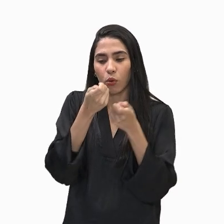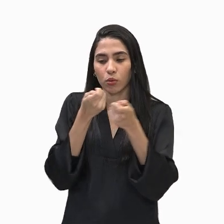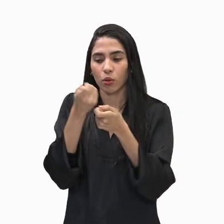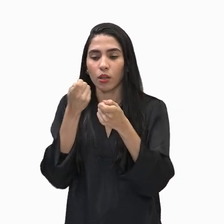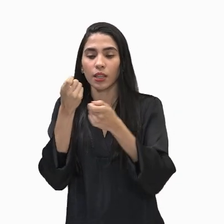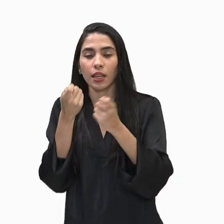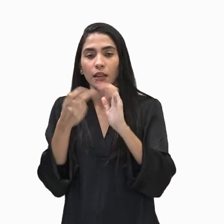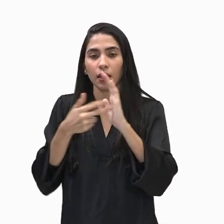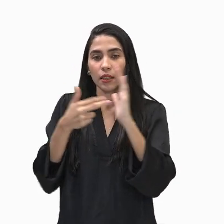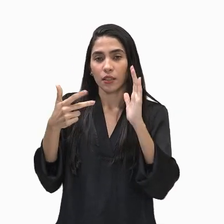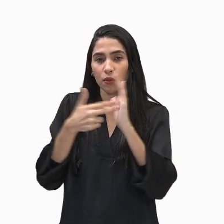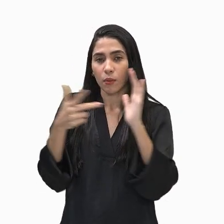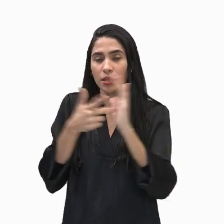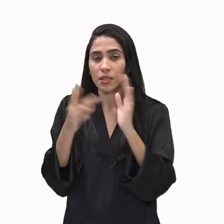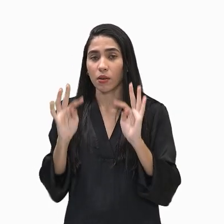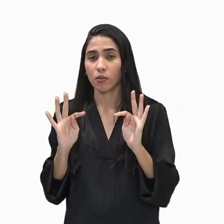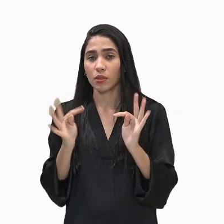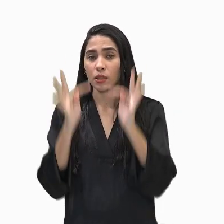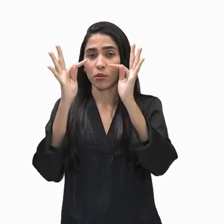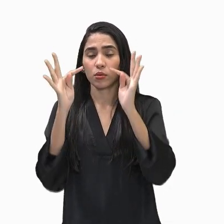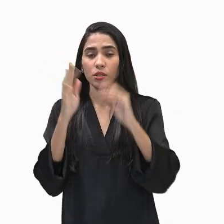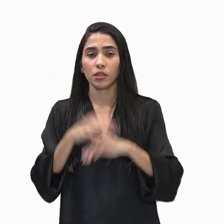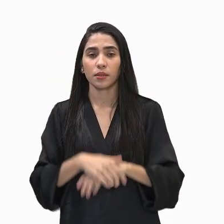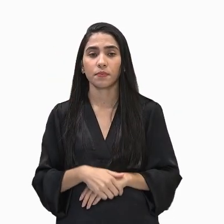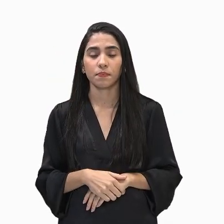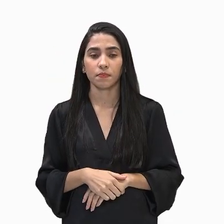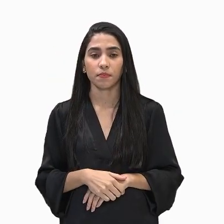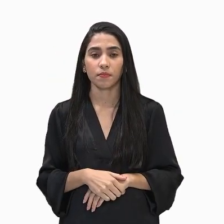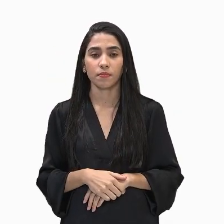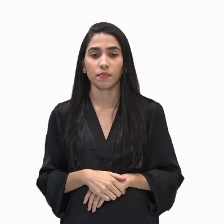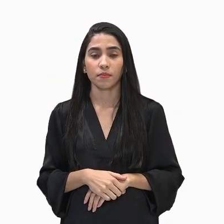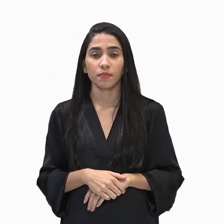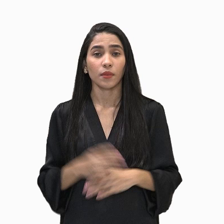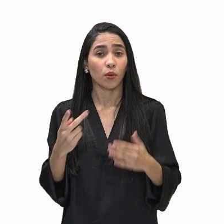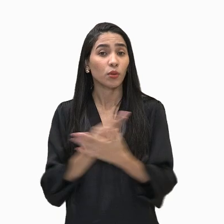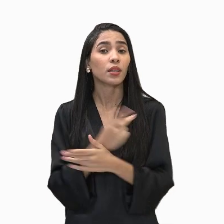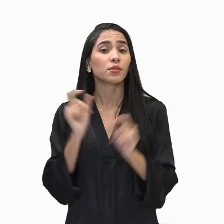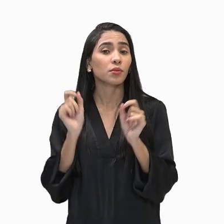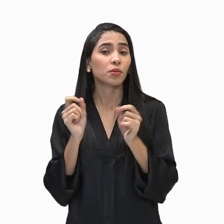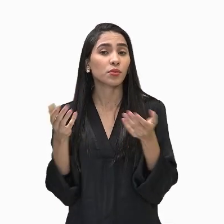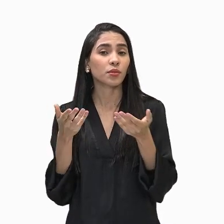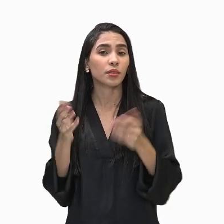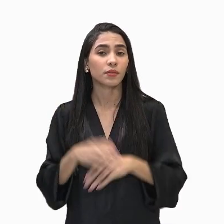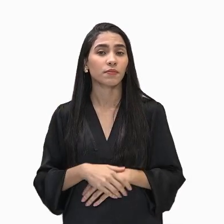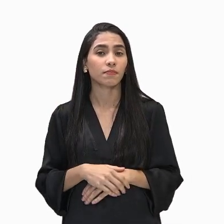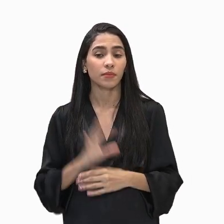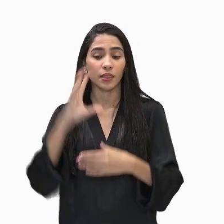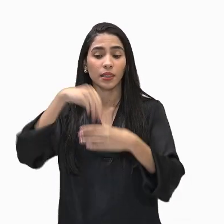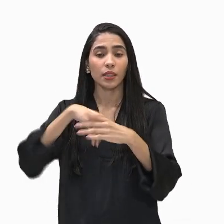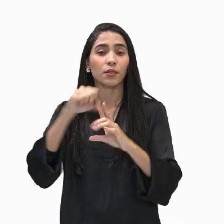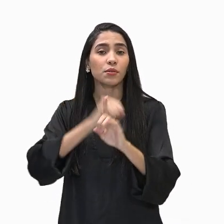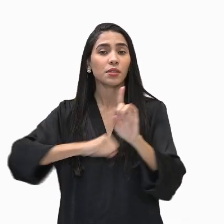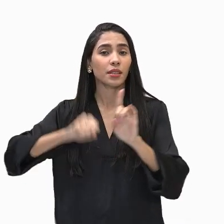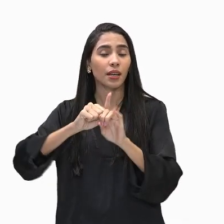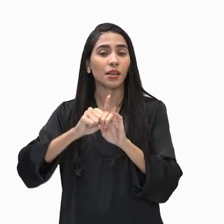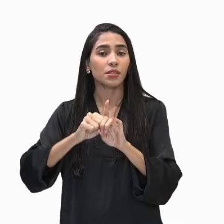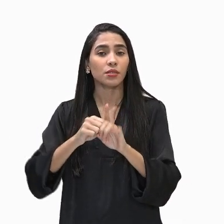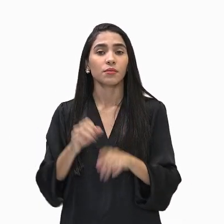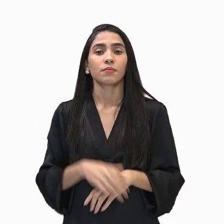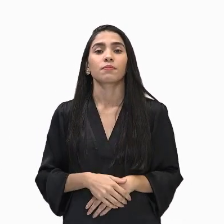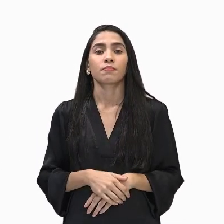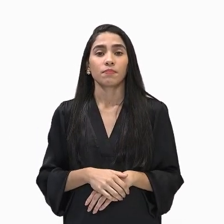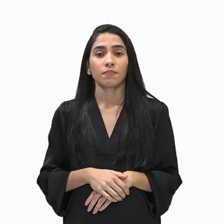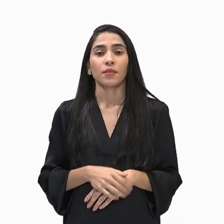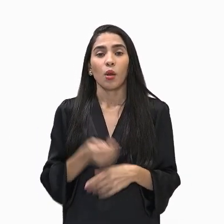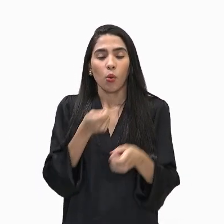mídias eletrônicas. O que acontece hoje, gente, no nosso mundo? Né? Dominam a